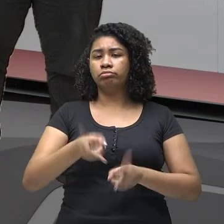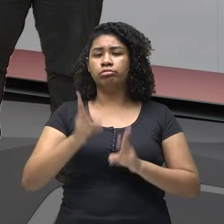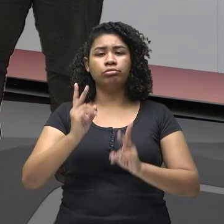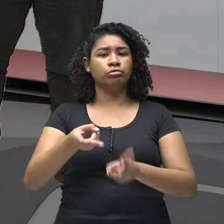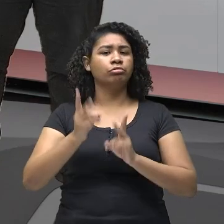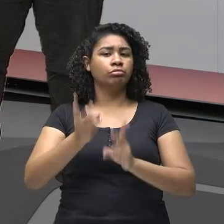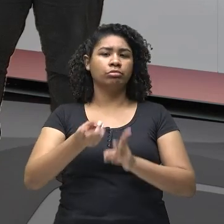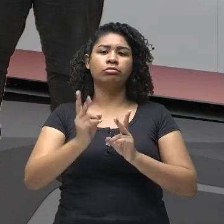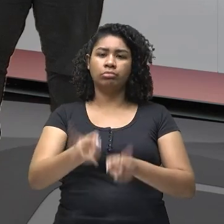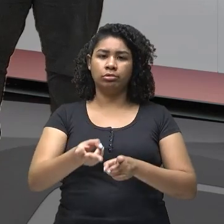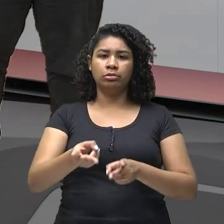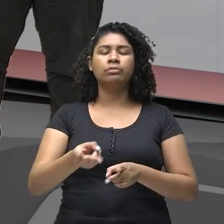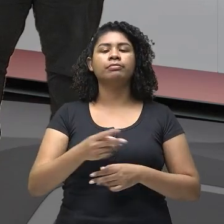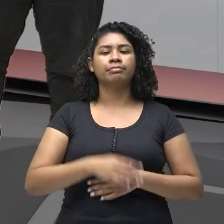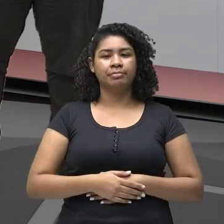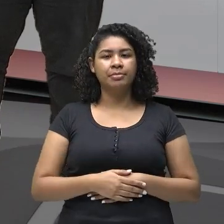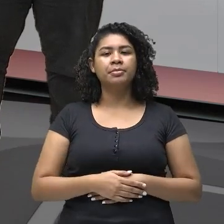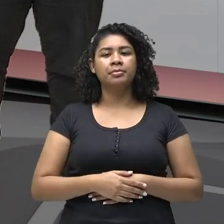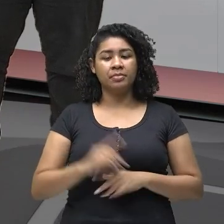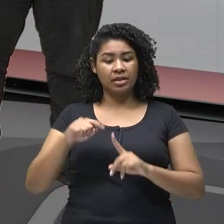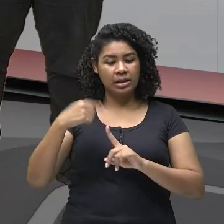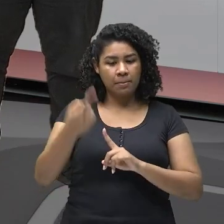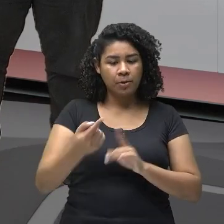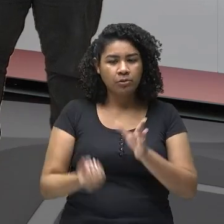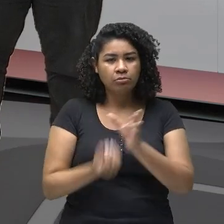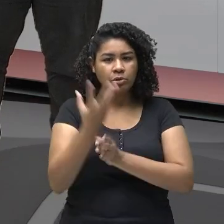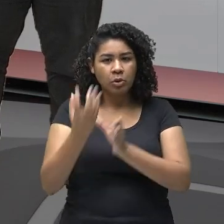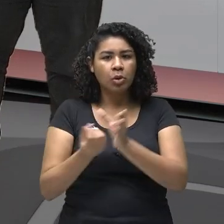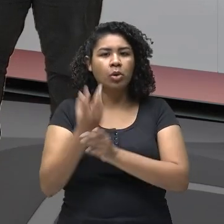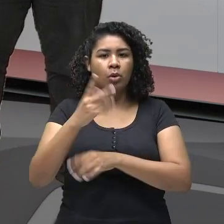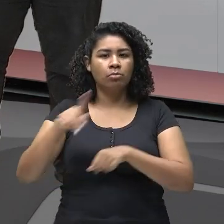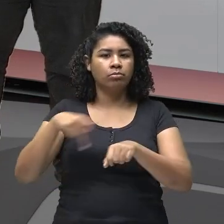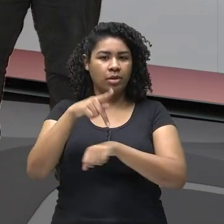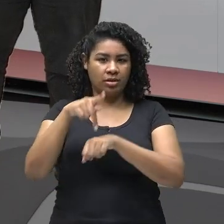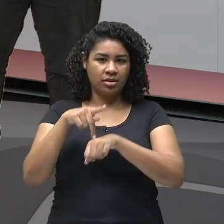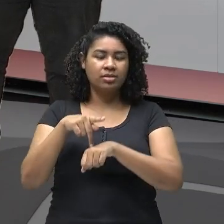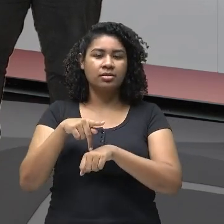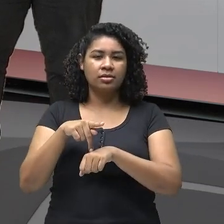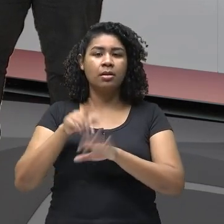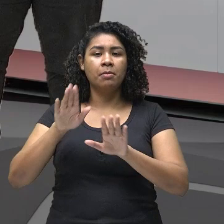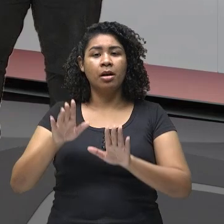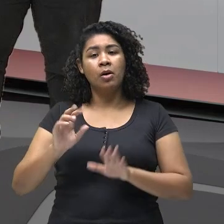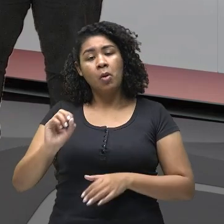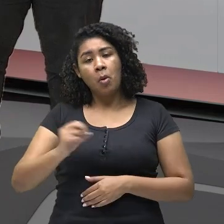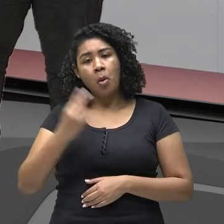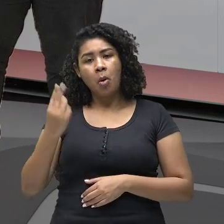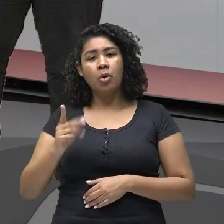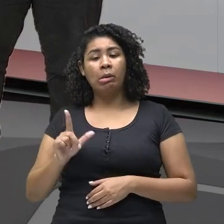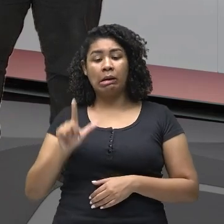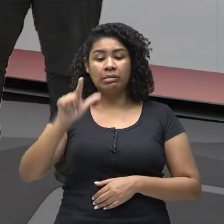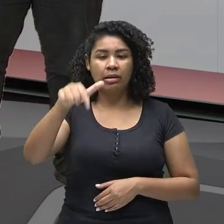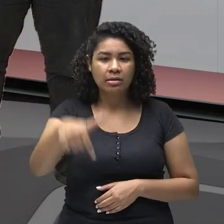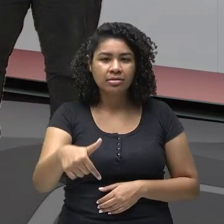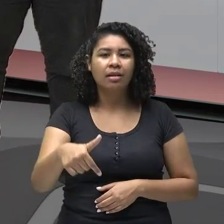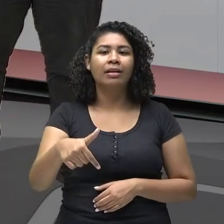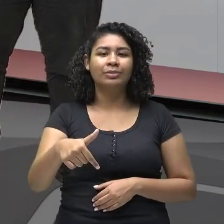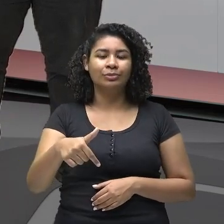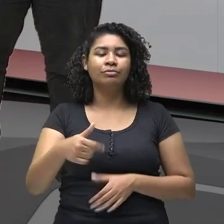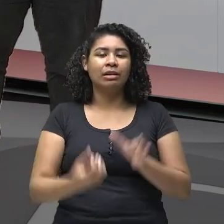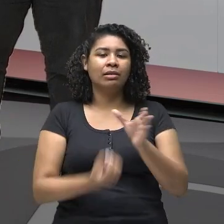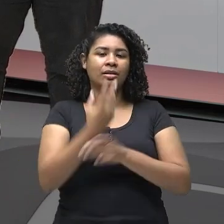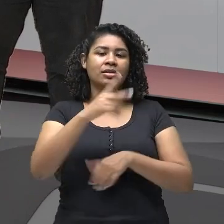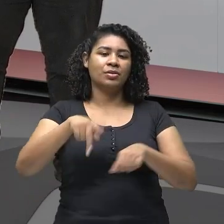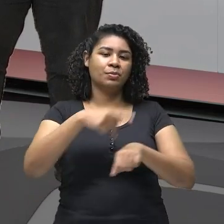europeus que surgiram ou da que influenciou também atrasando aí o surgimento de muitos outros que viriam mais tarde. Porque para a